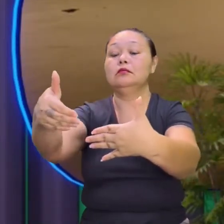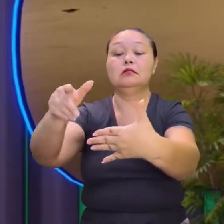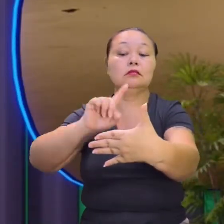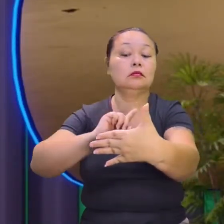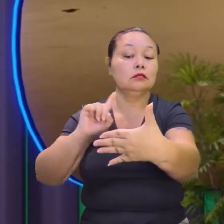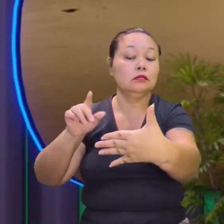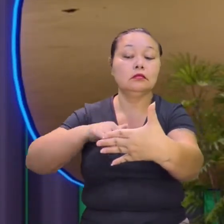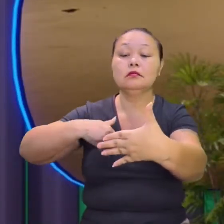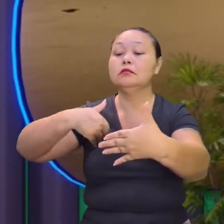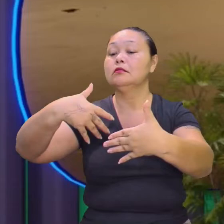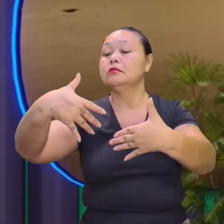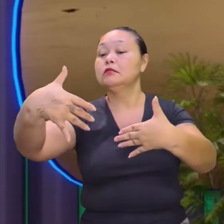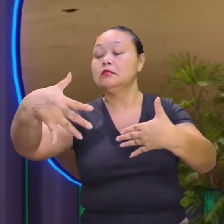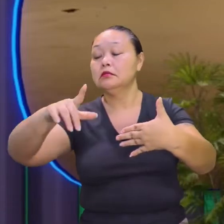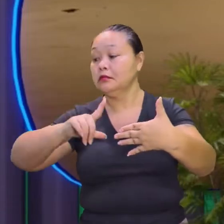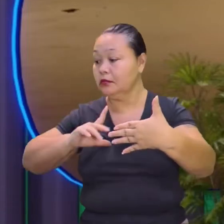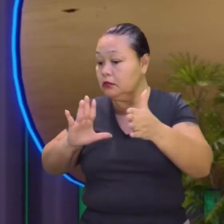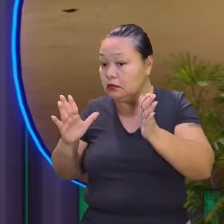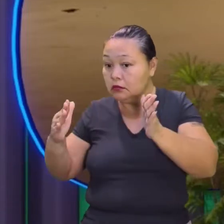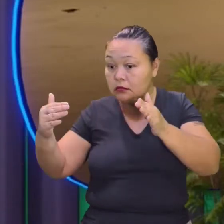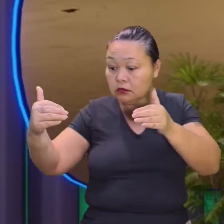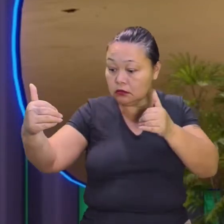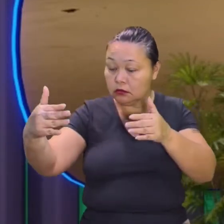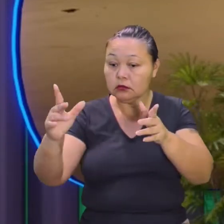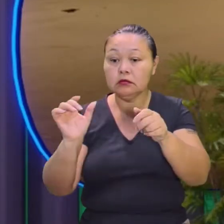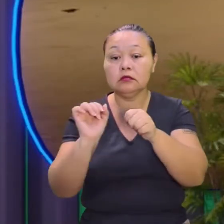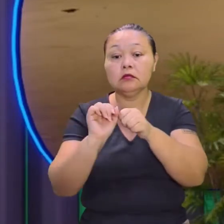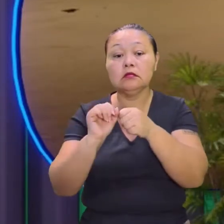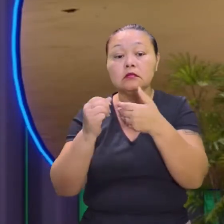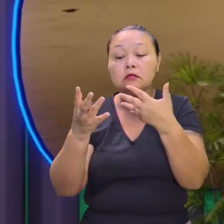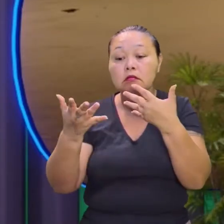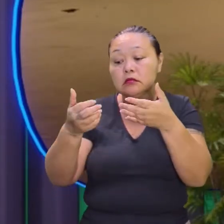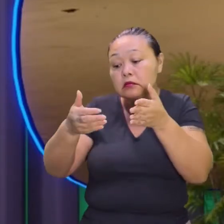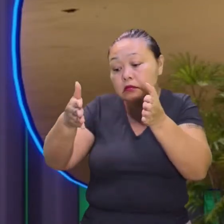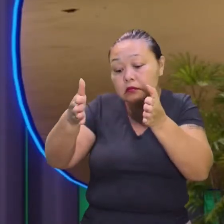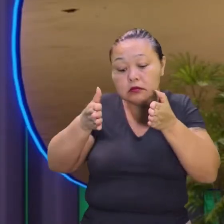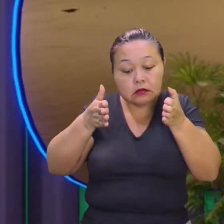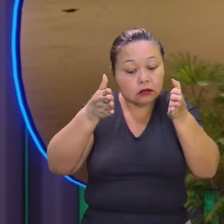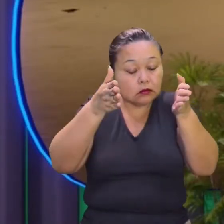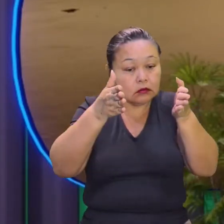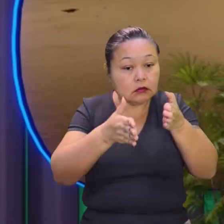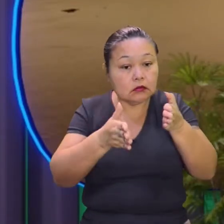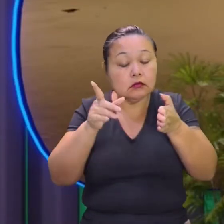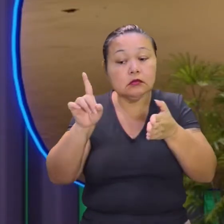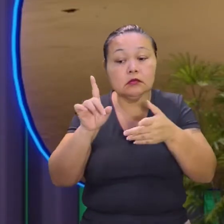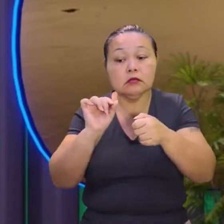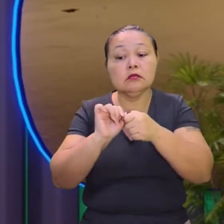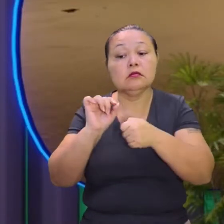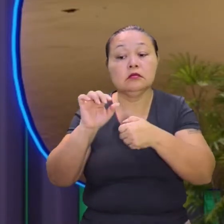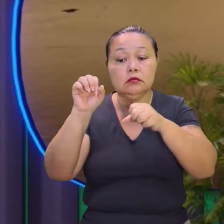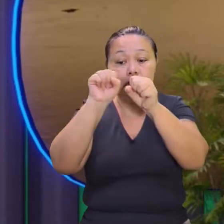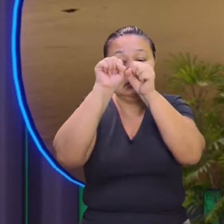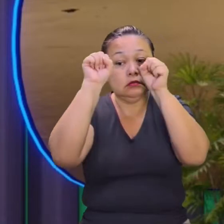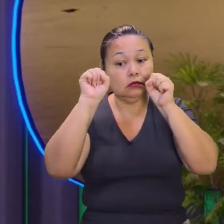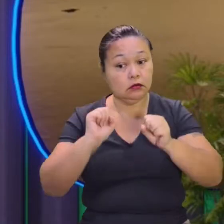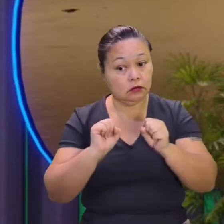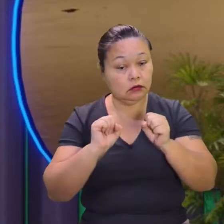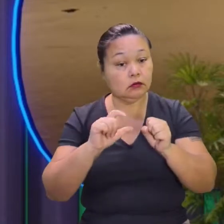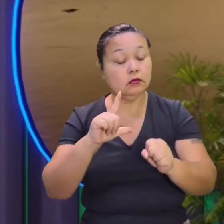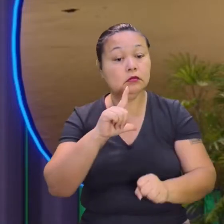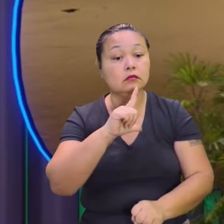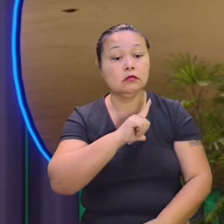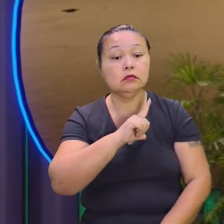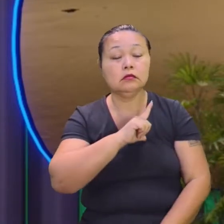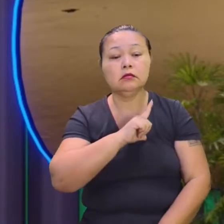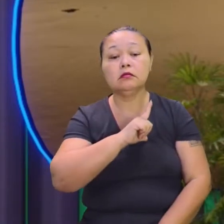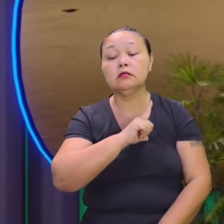grande pasto. Ele geralmente tem uma área menor e ele fica confinado, Só que nesse sistema, ele geralmente tem